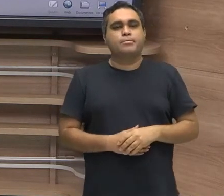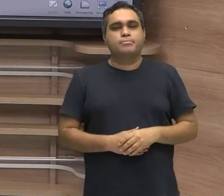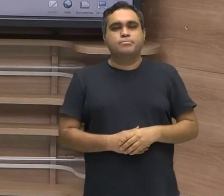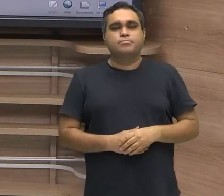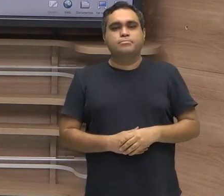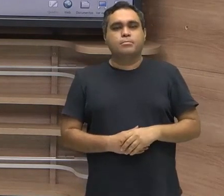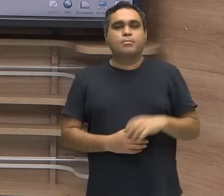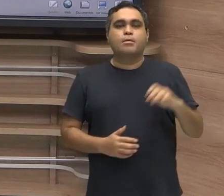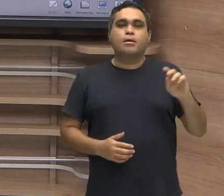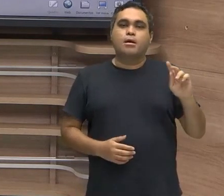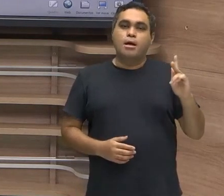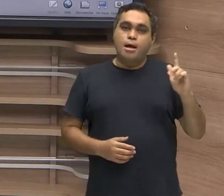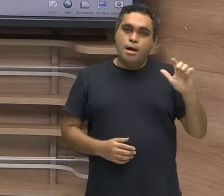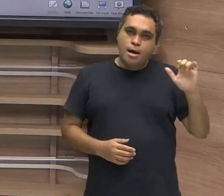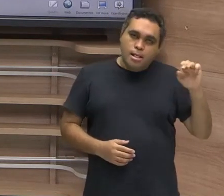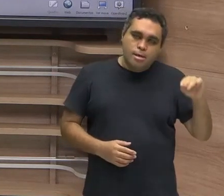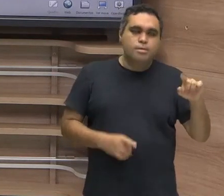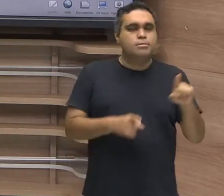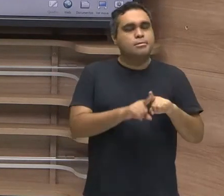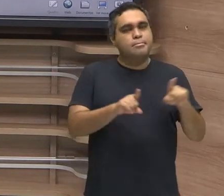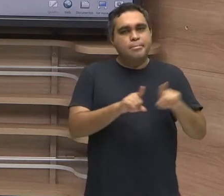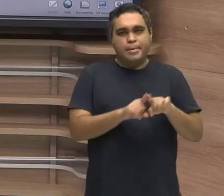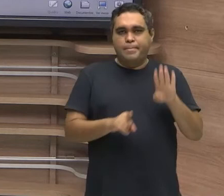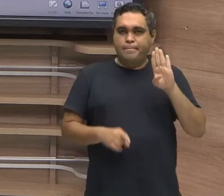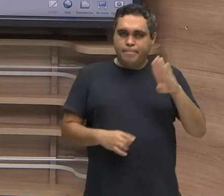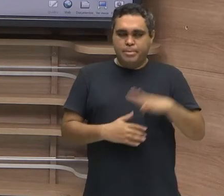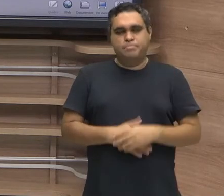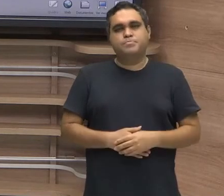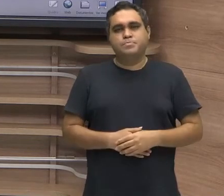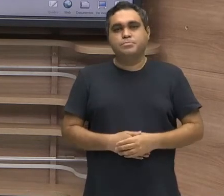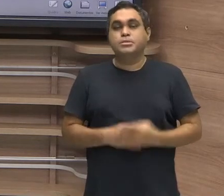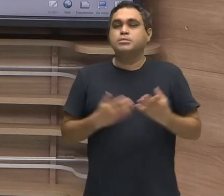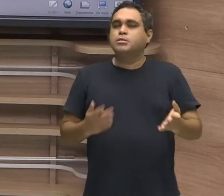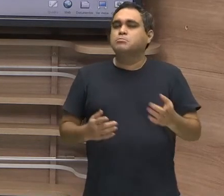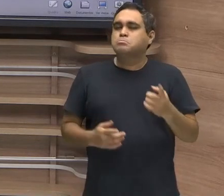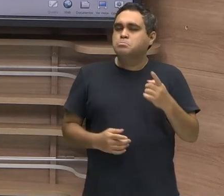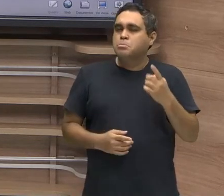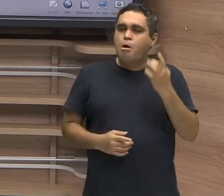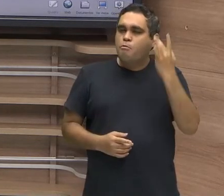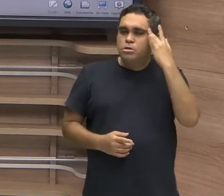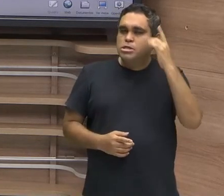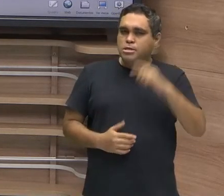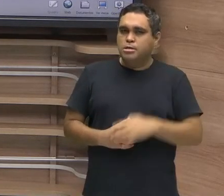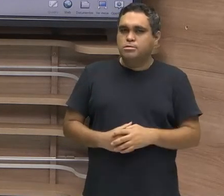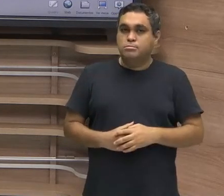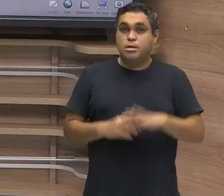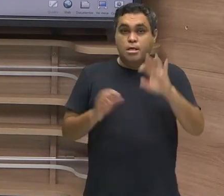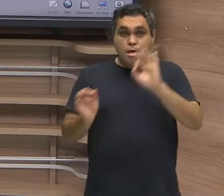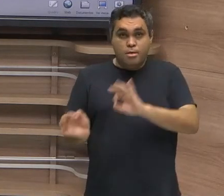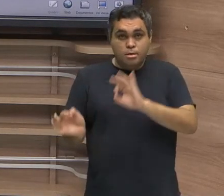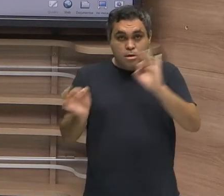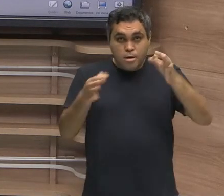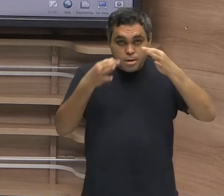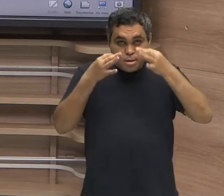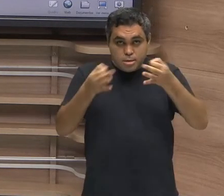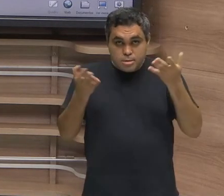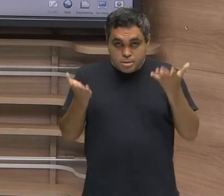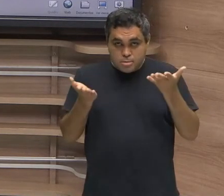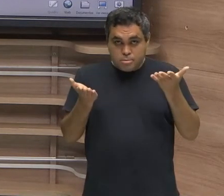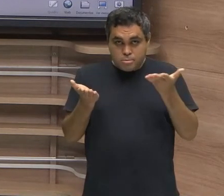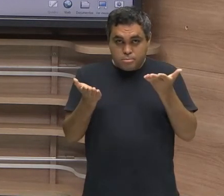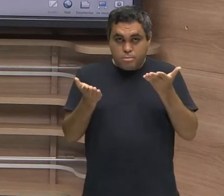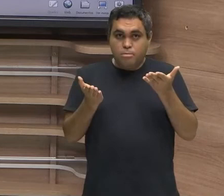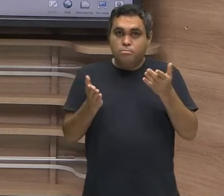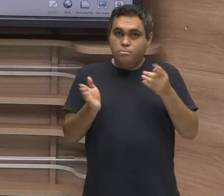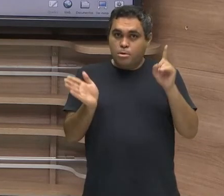falando que é a letra B. E aí, gente, será? Vocês prestaram bastante atenção na aula? Vamos conferir agora, tá bom?